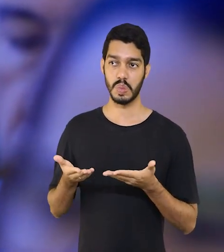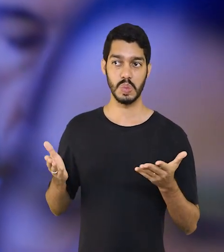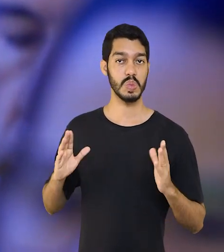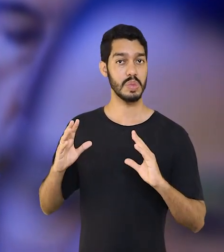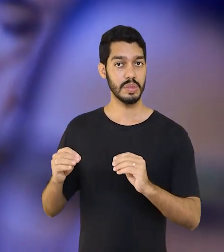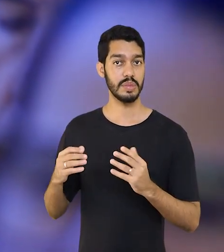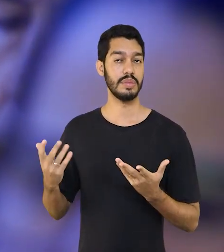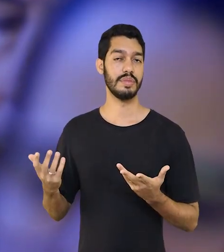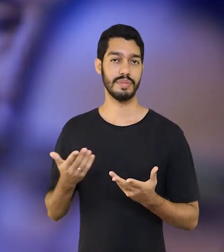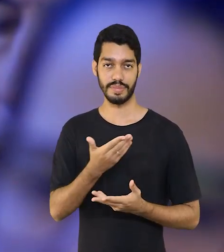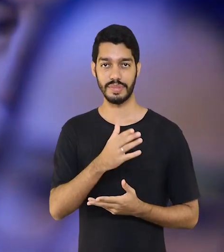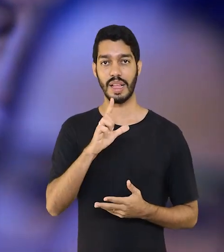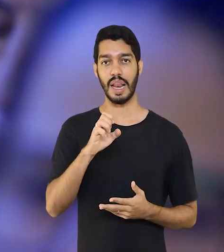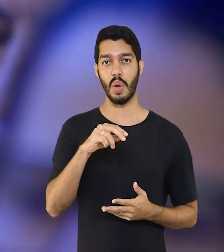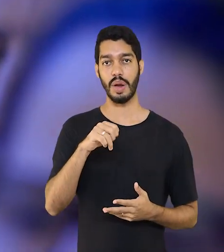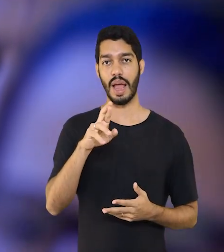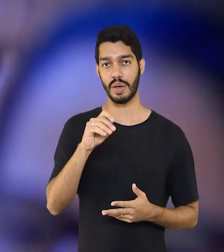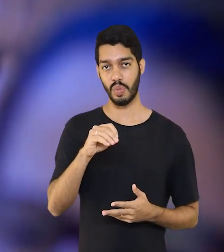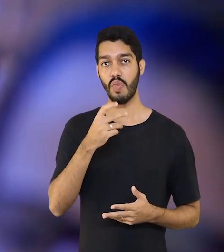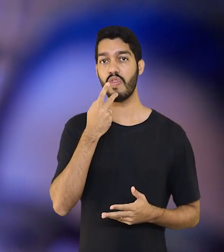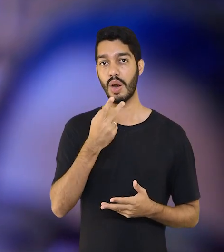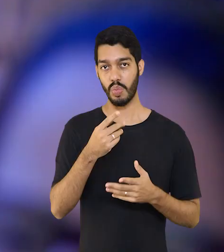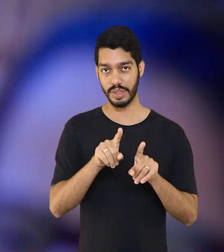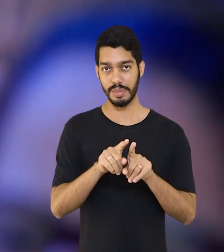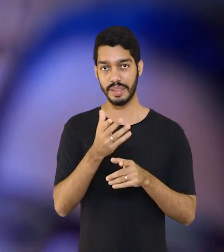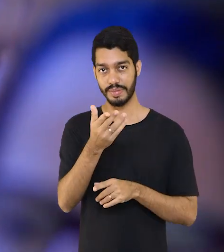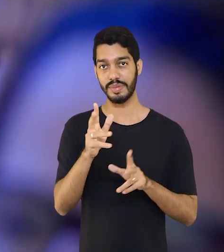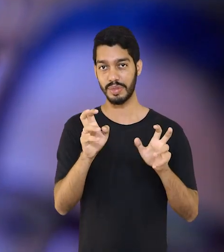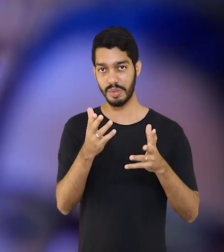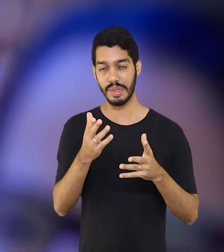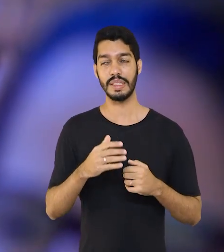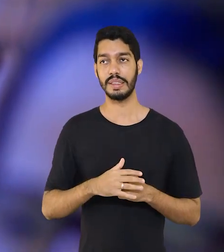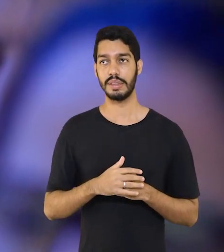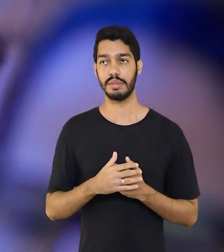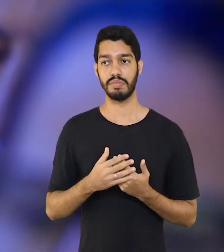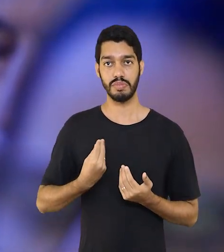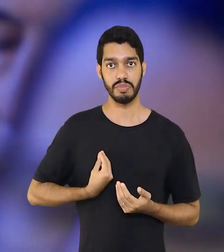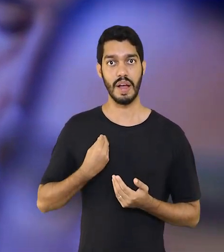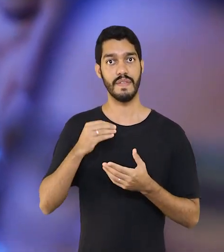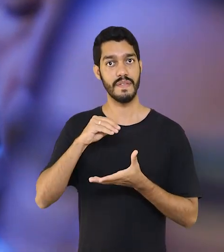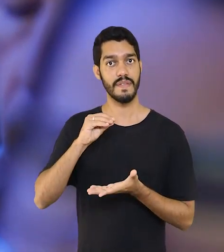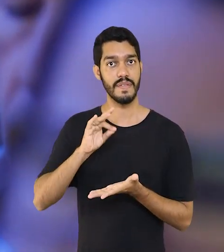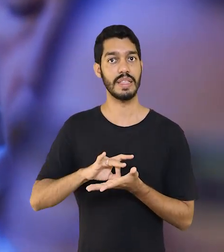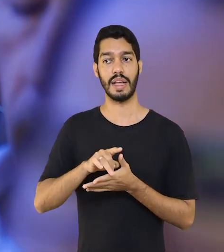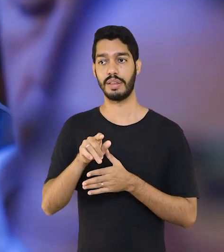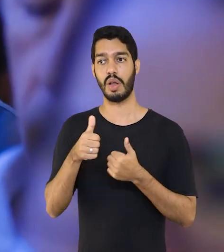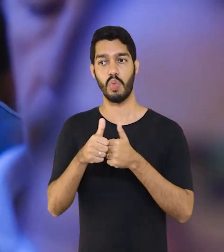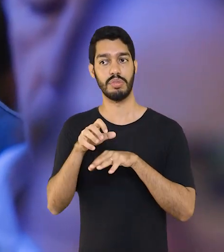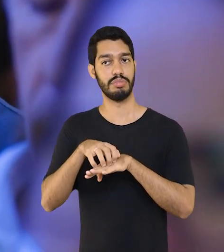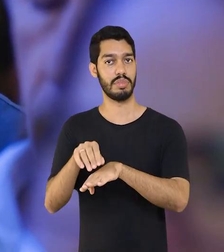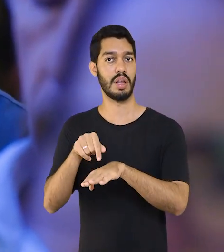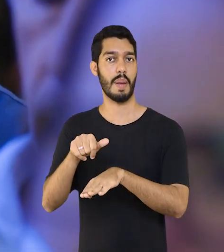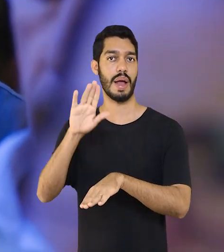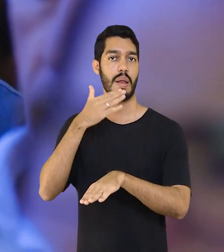e tudo. Acredito que o Leonardo trouxe um exemplo vivo disso, né? Mas eu queria devolver para vocês um pouquinho